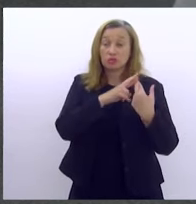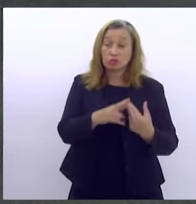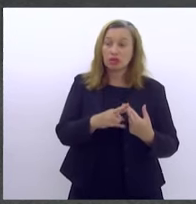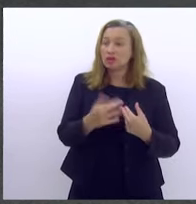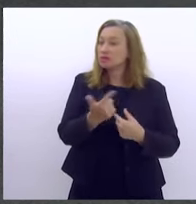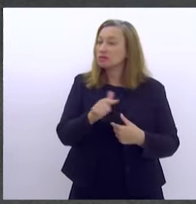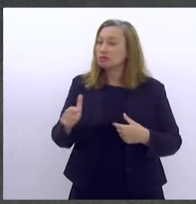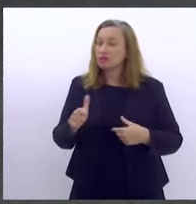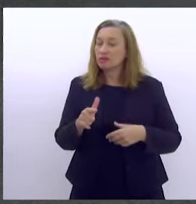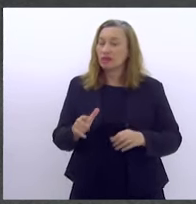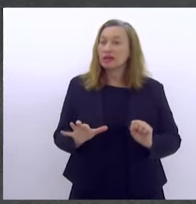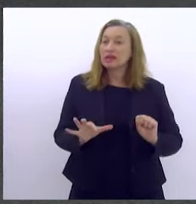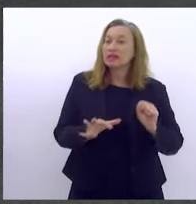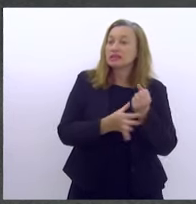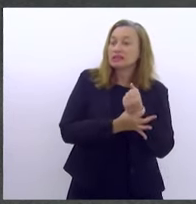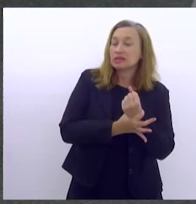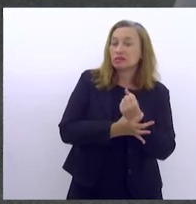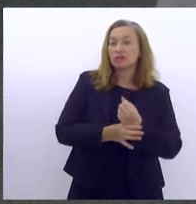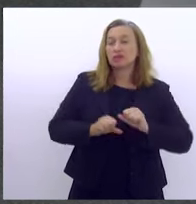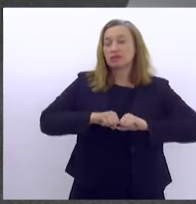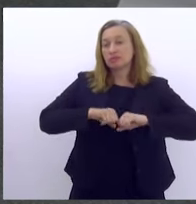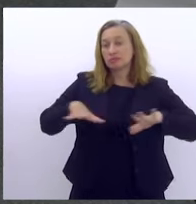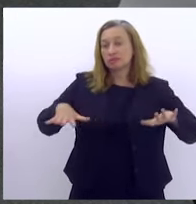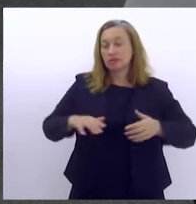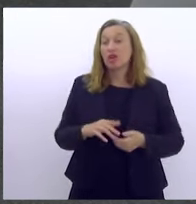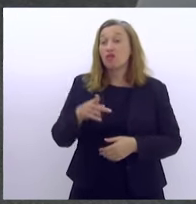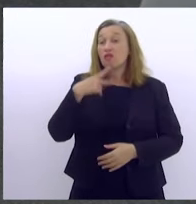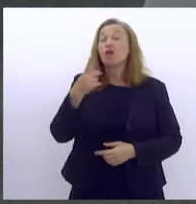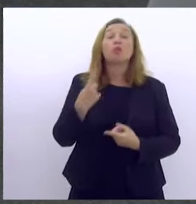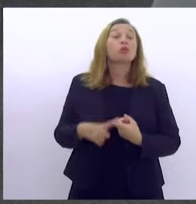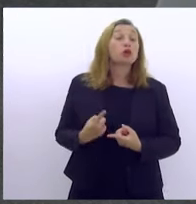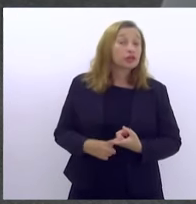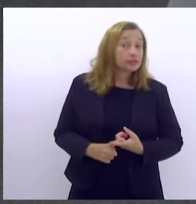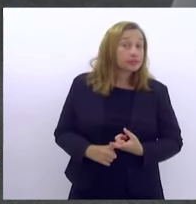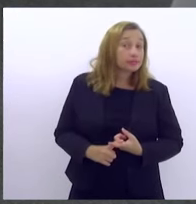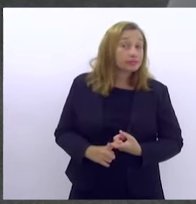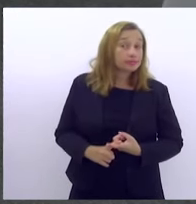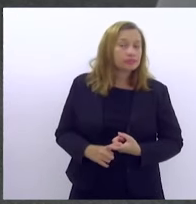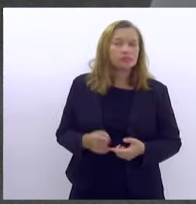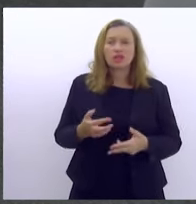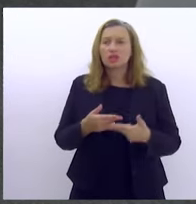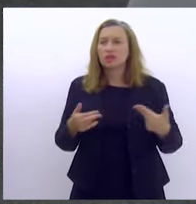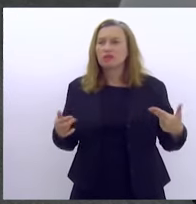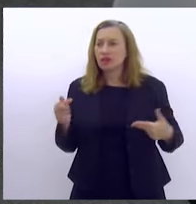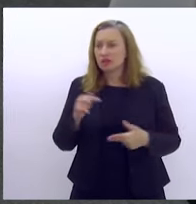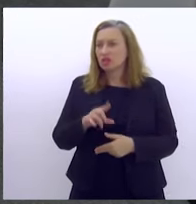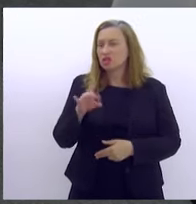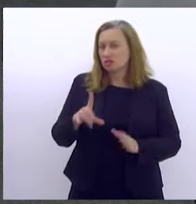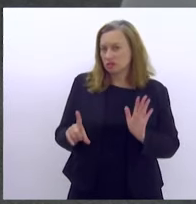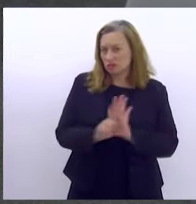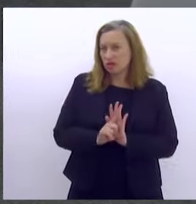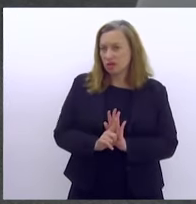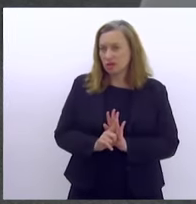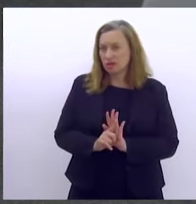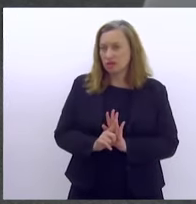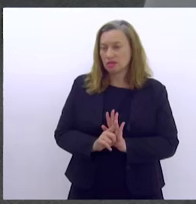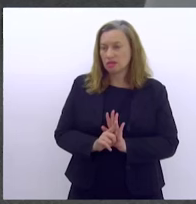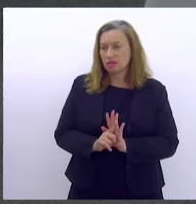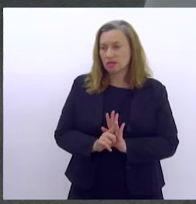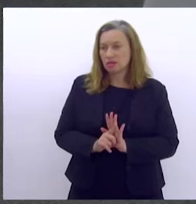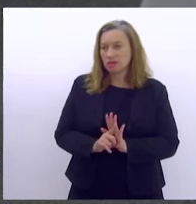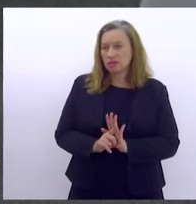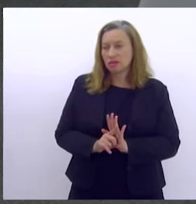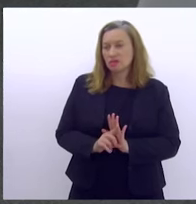sem garantir a sua ampliação. Falo isso porque tem várias aqui, só nessa legislatura, já